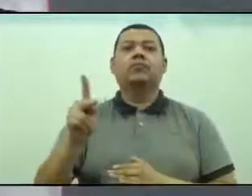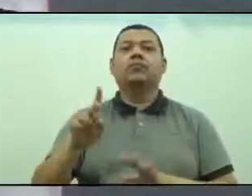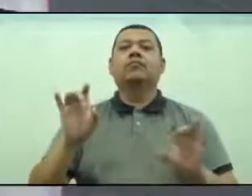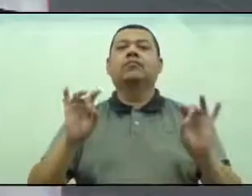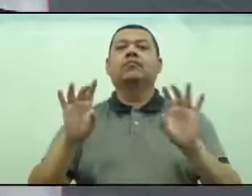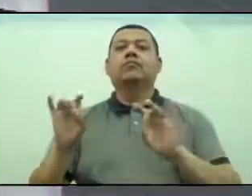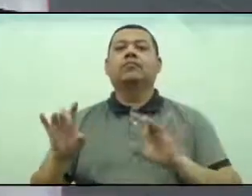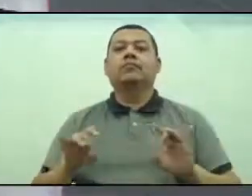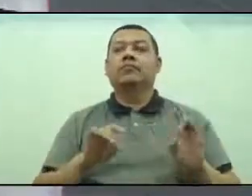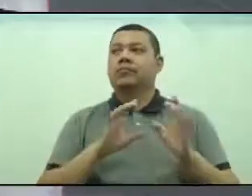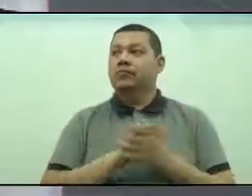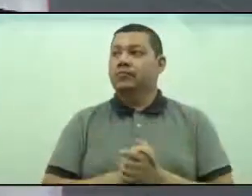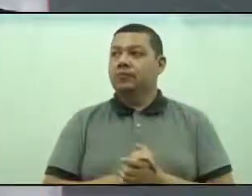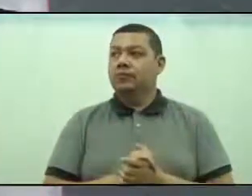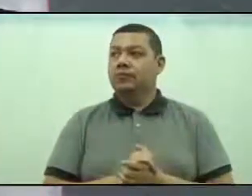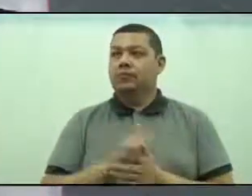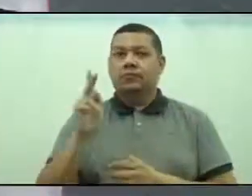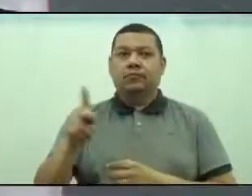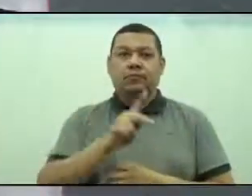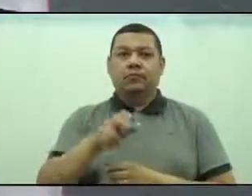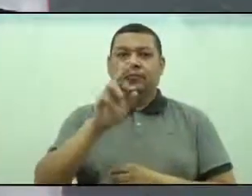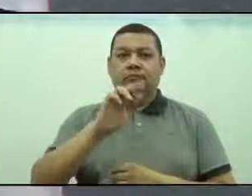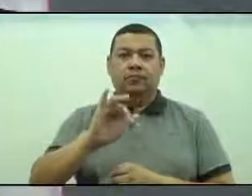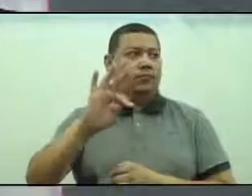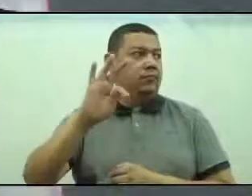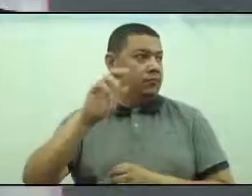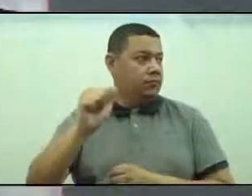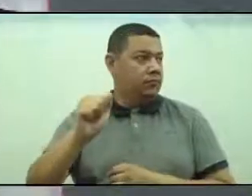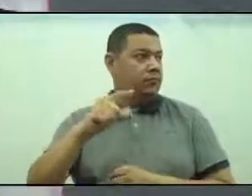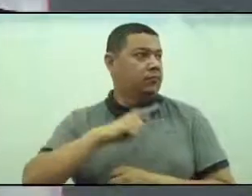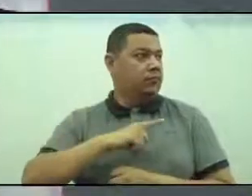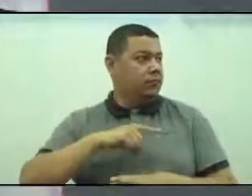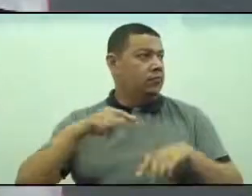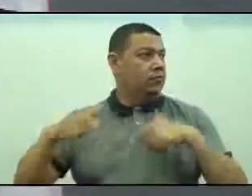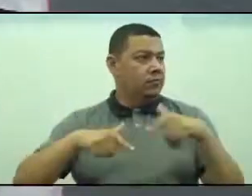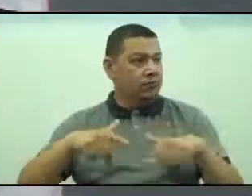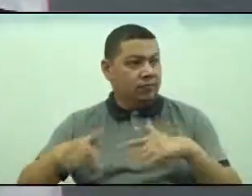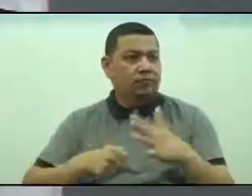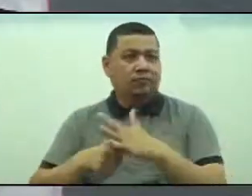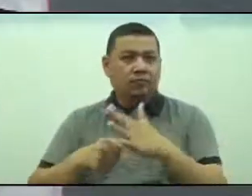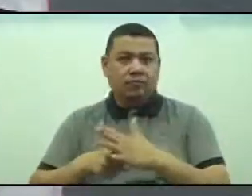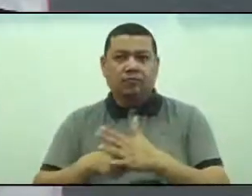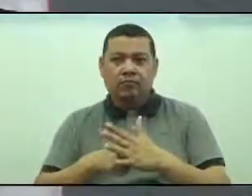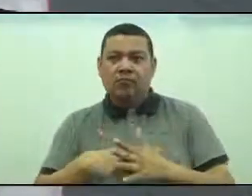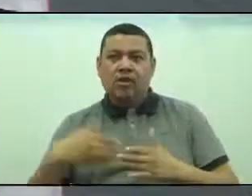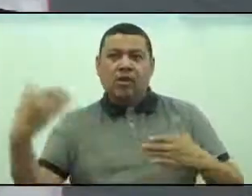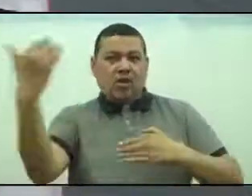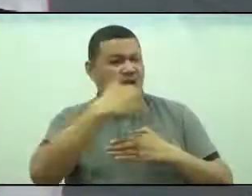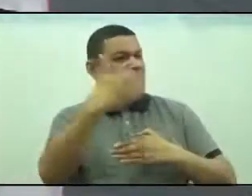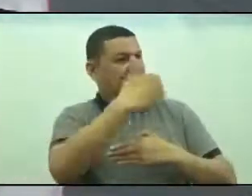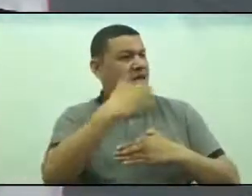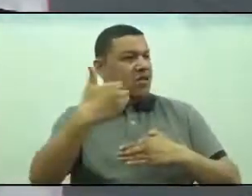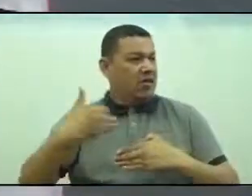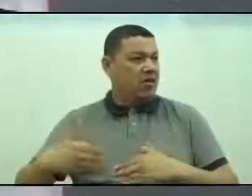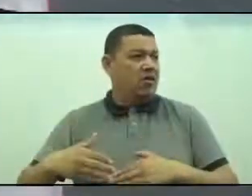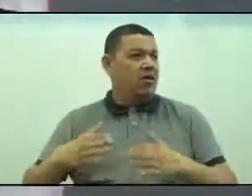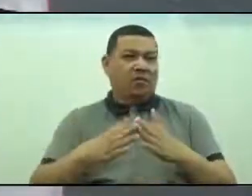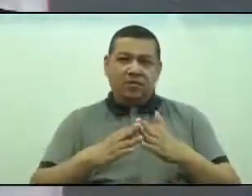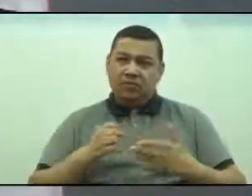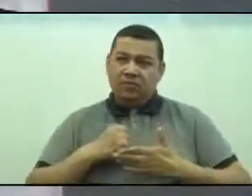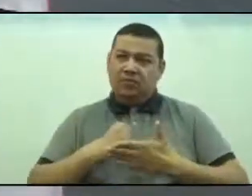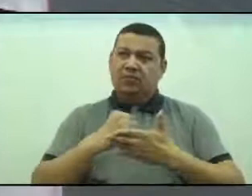especial pelo nome da professora Rita, que tem lutado, que tem vindo aqui nesse plenário todas as vezes pedir, vem na reunião das